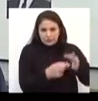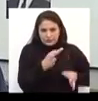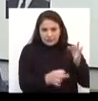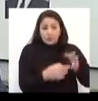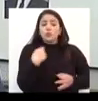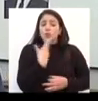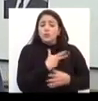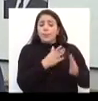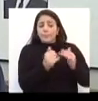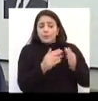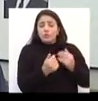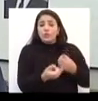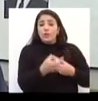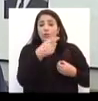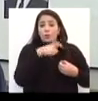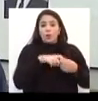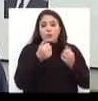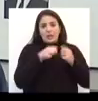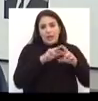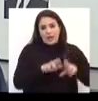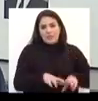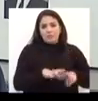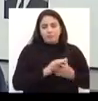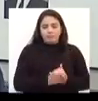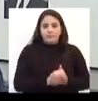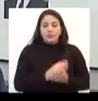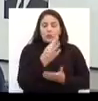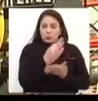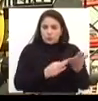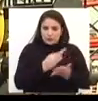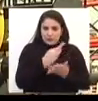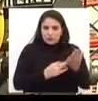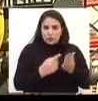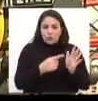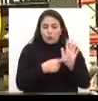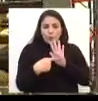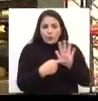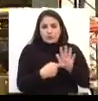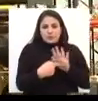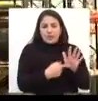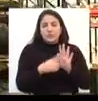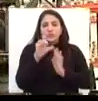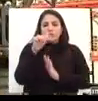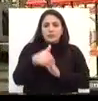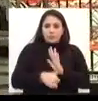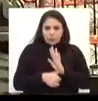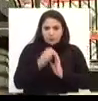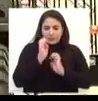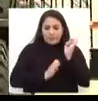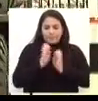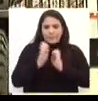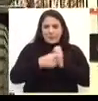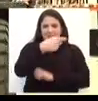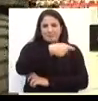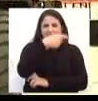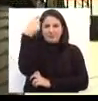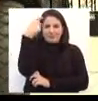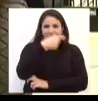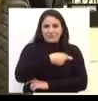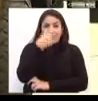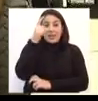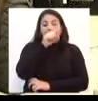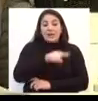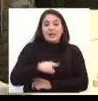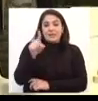nós estamos cobrando a devolução da área por parte desta empresa. O texto foi apresentado após a fábrica de